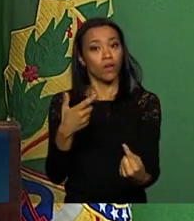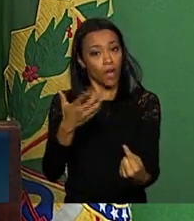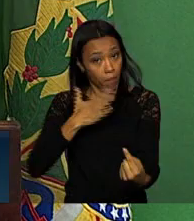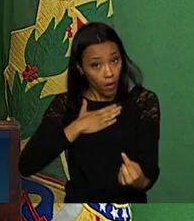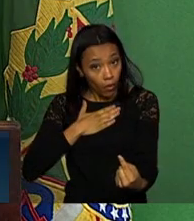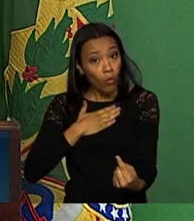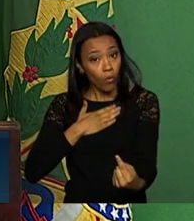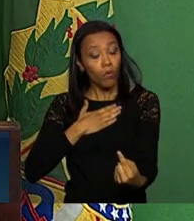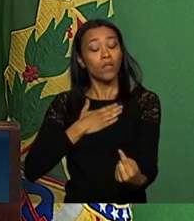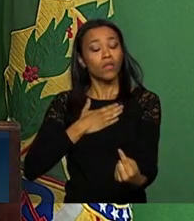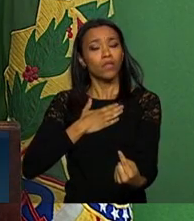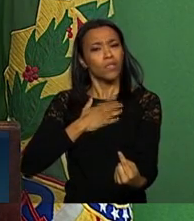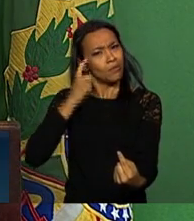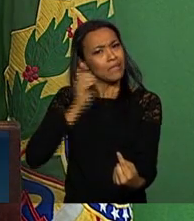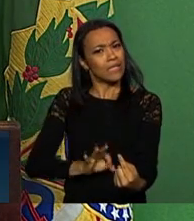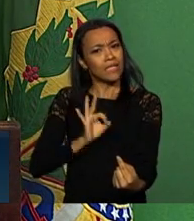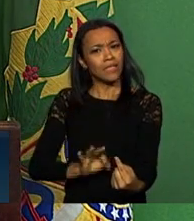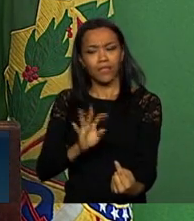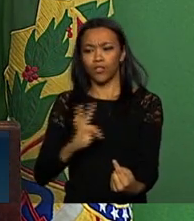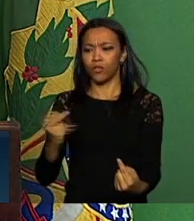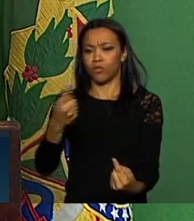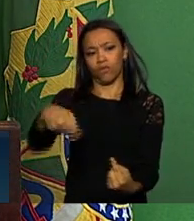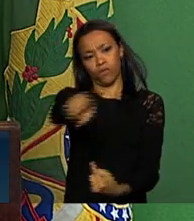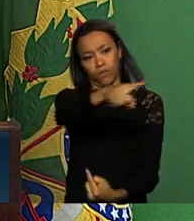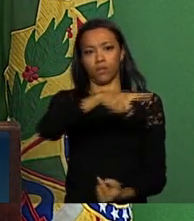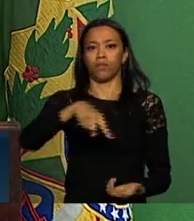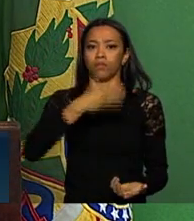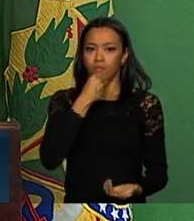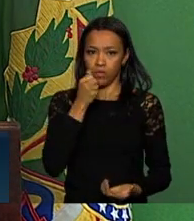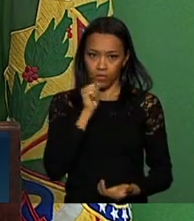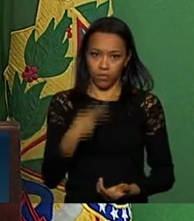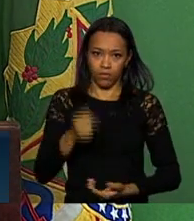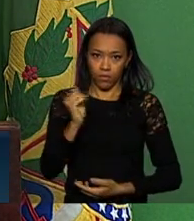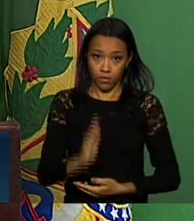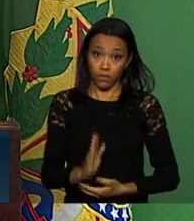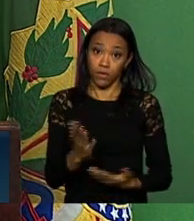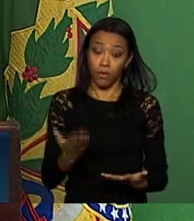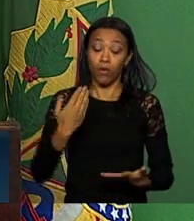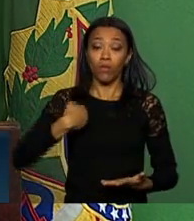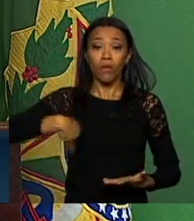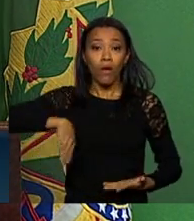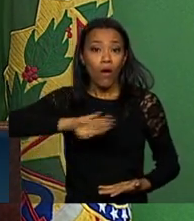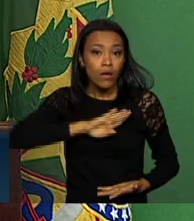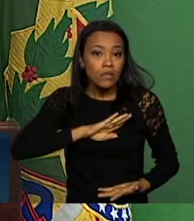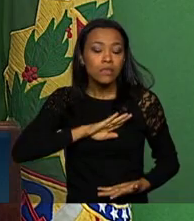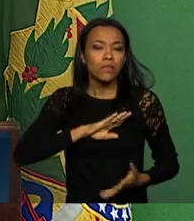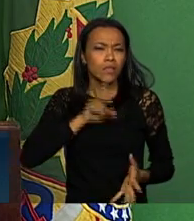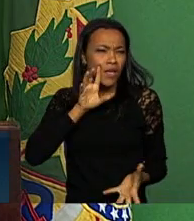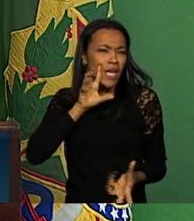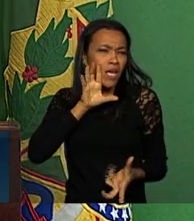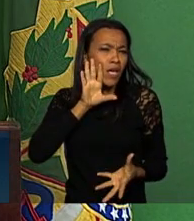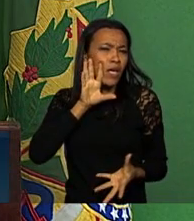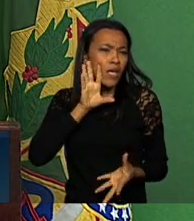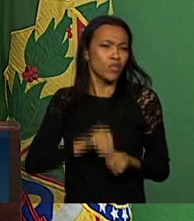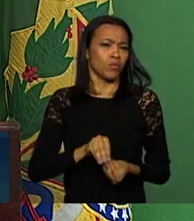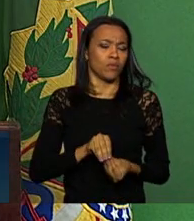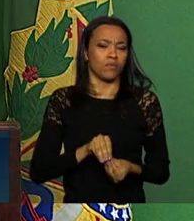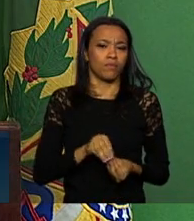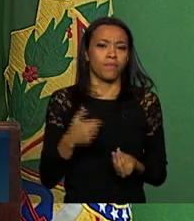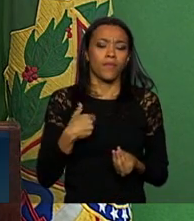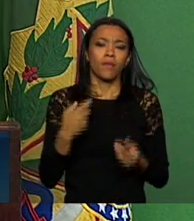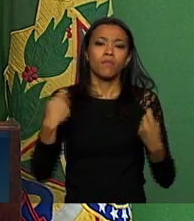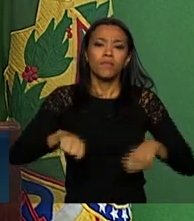meu e de todas as brasileiras e brasileiros nós em síntese precisamos